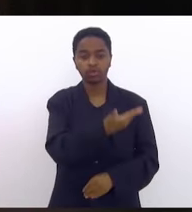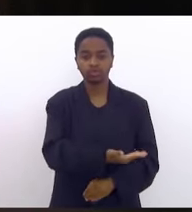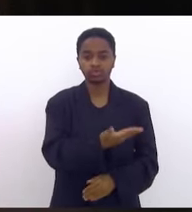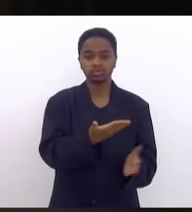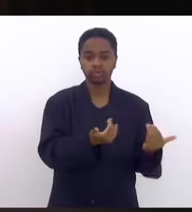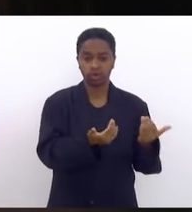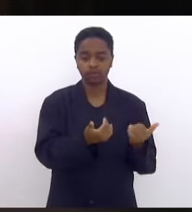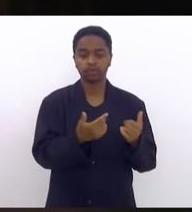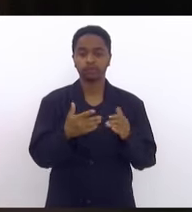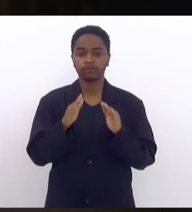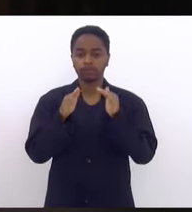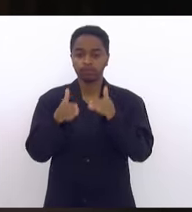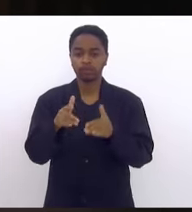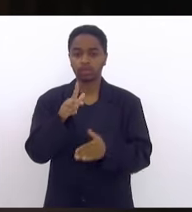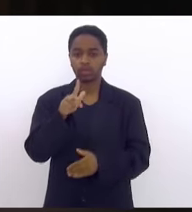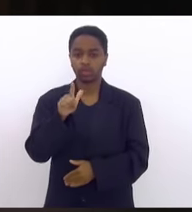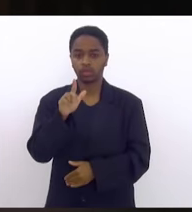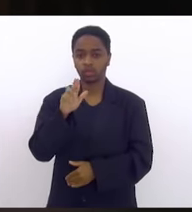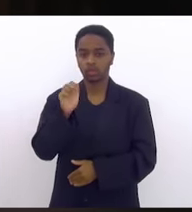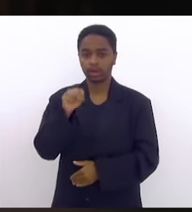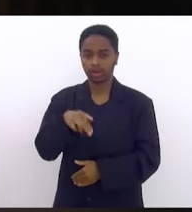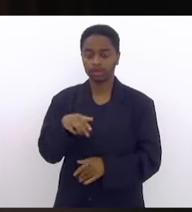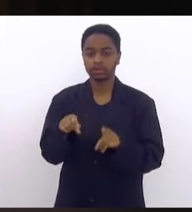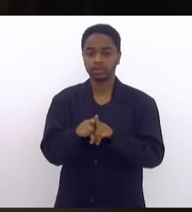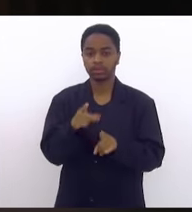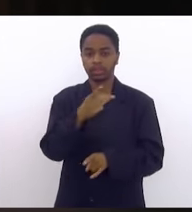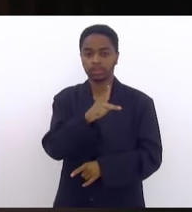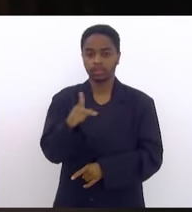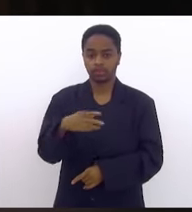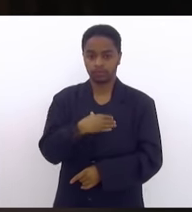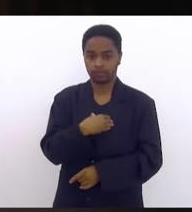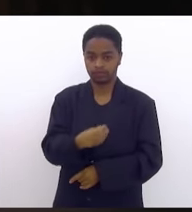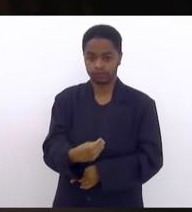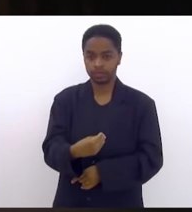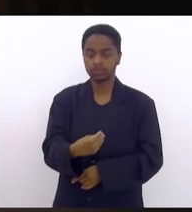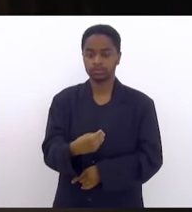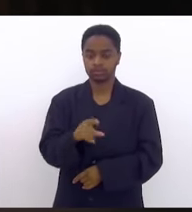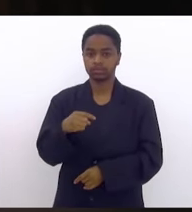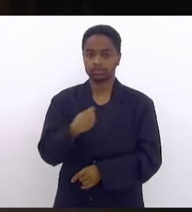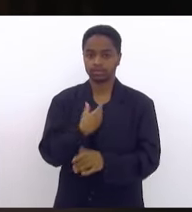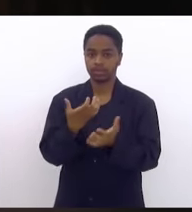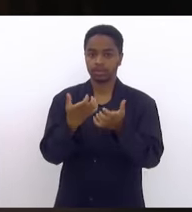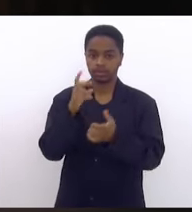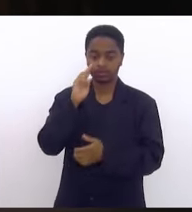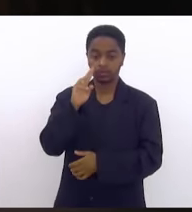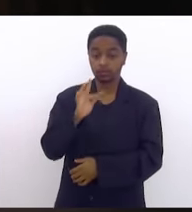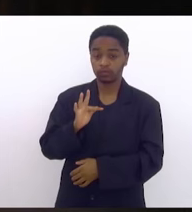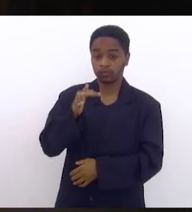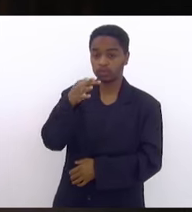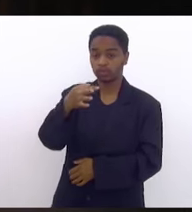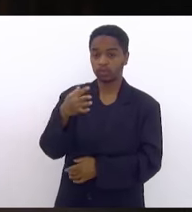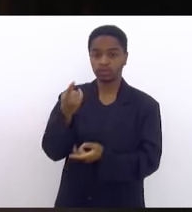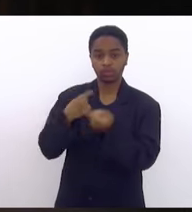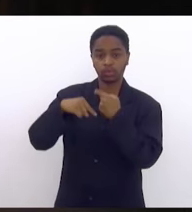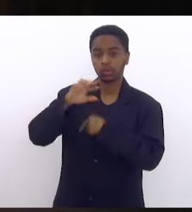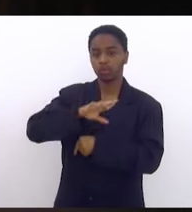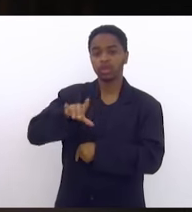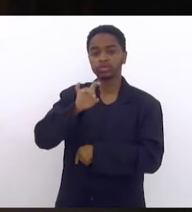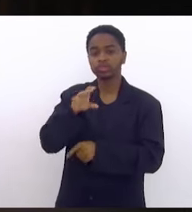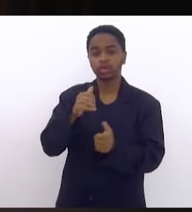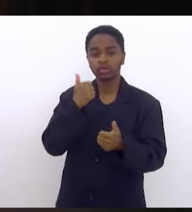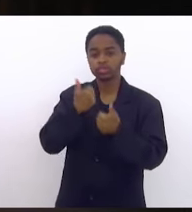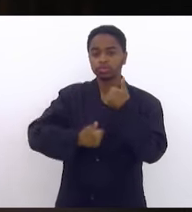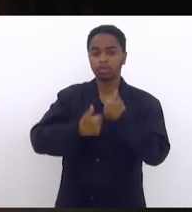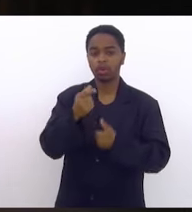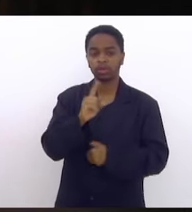para o Luan, são para os seus filhos. É uma cidade que a gente quer ver no futuro, brilhando, não só no esporte, não, mas